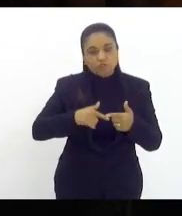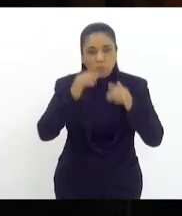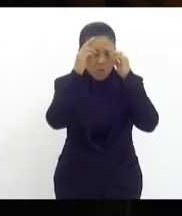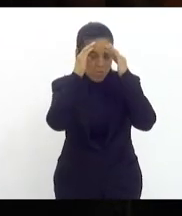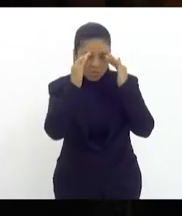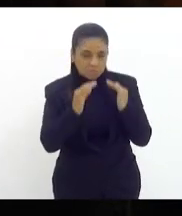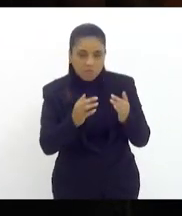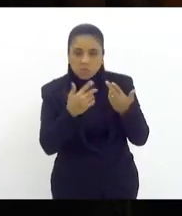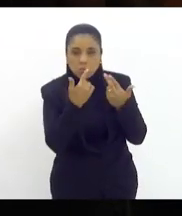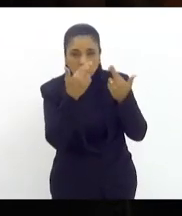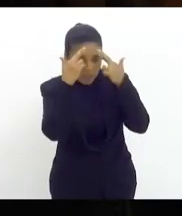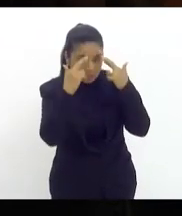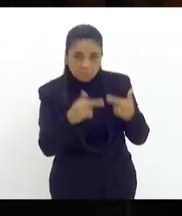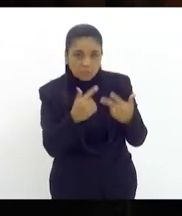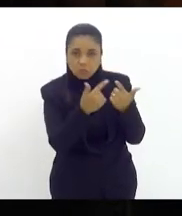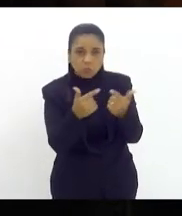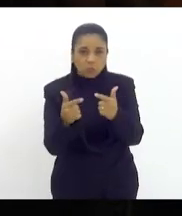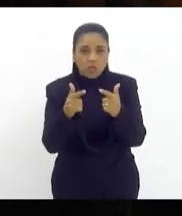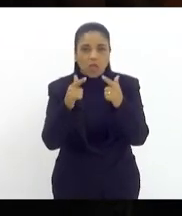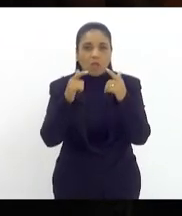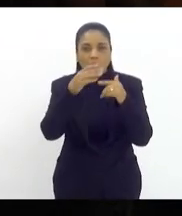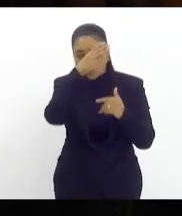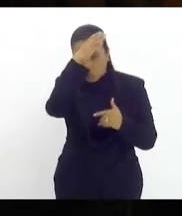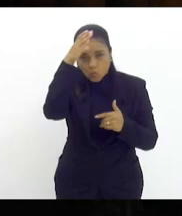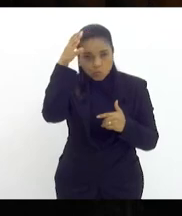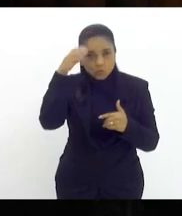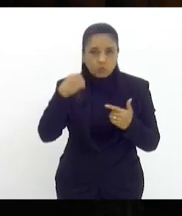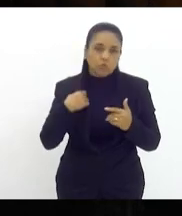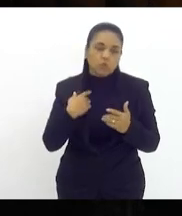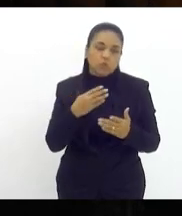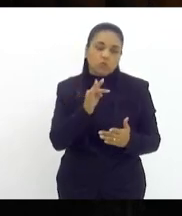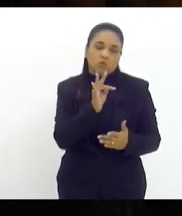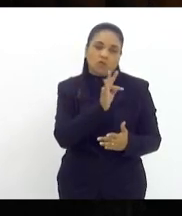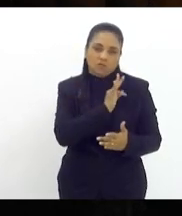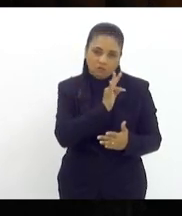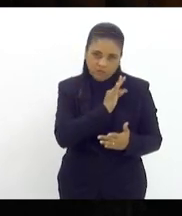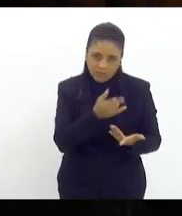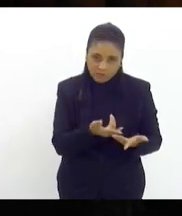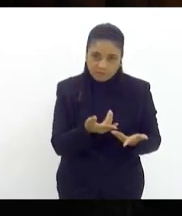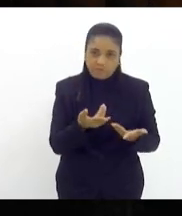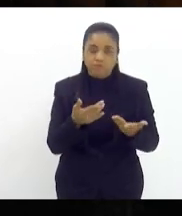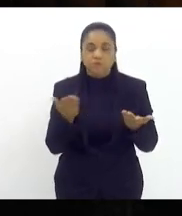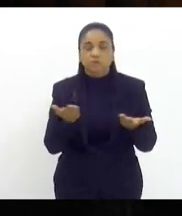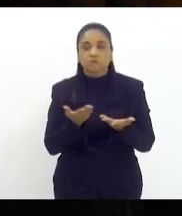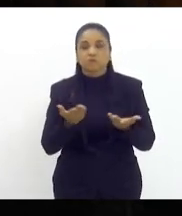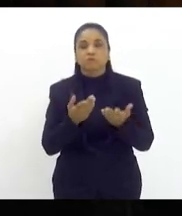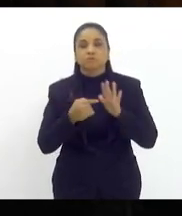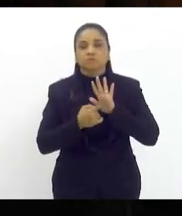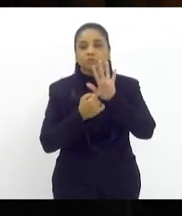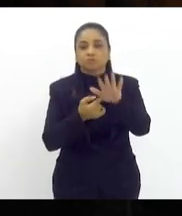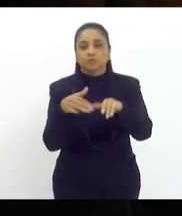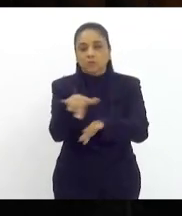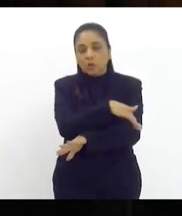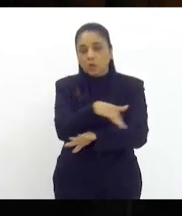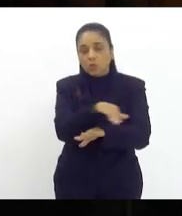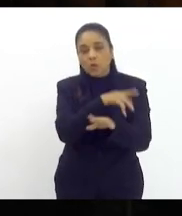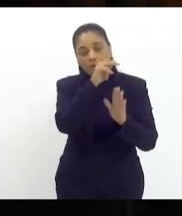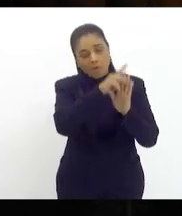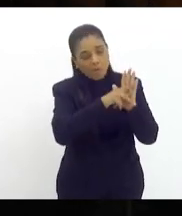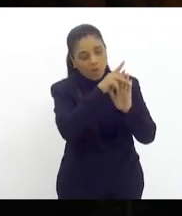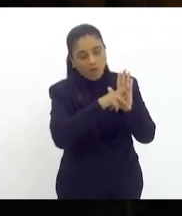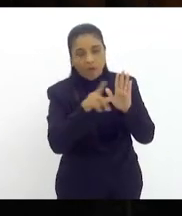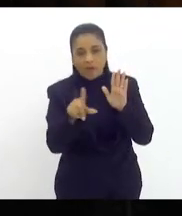fluminense então além do pedido da CPI a gente também apresentou nas ruas hoje o nosso projeto de lei que estipula 12